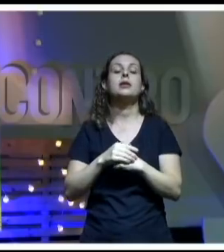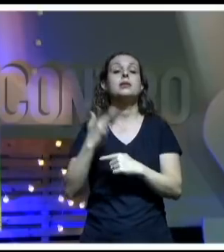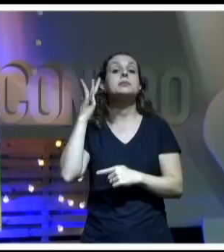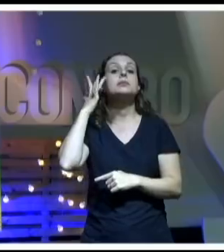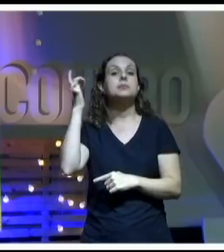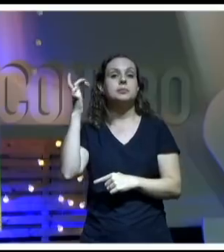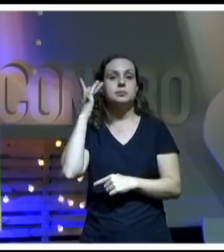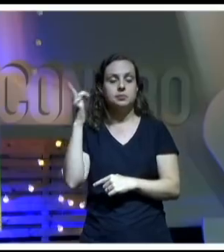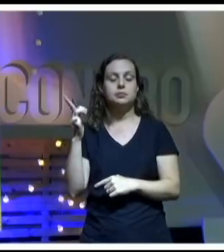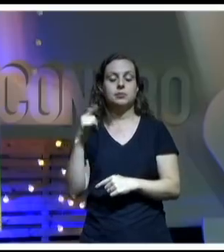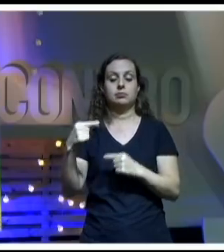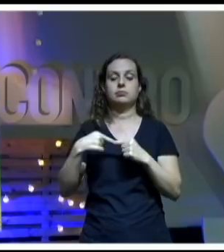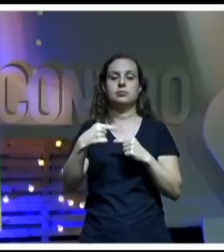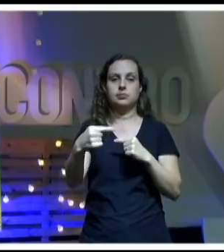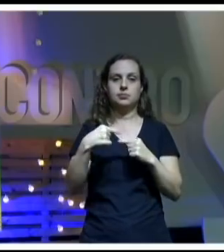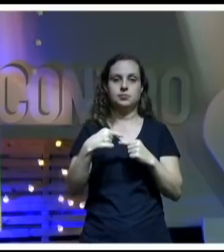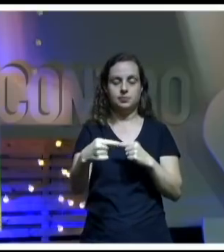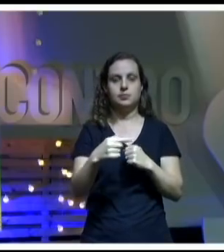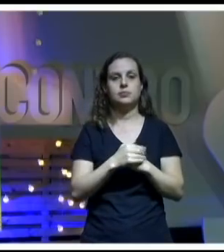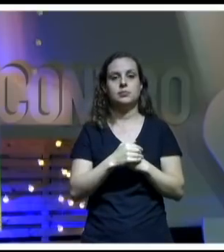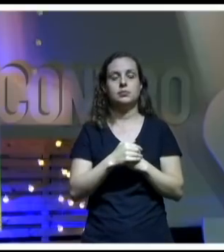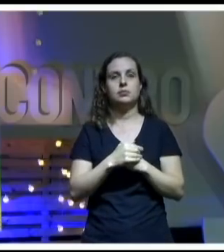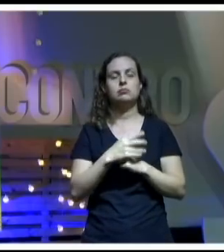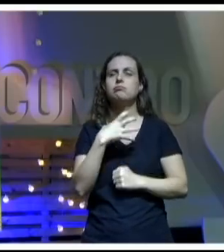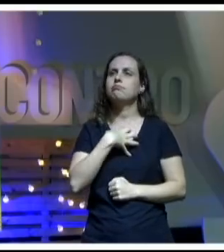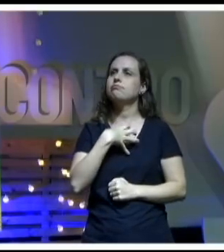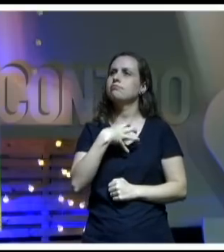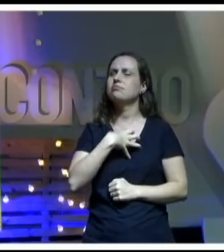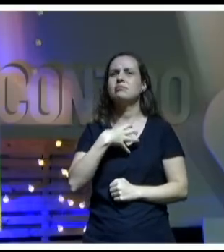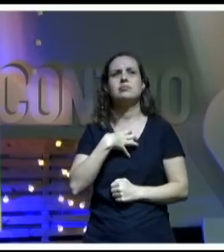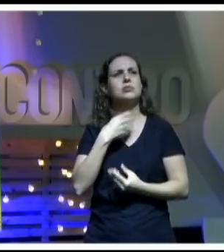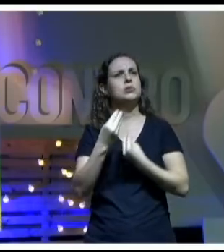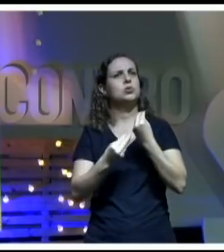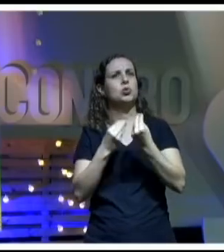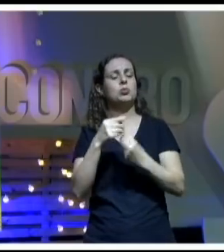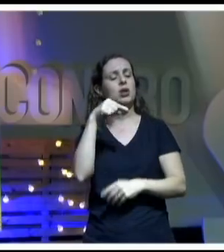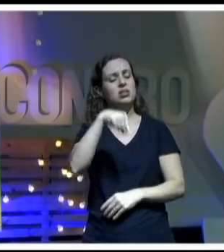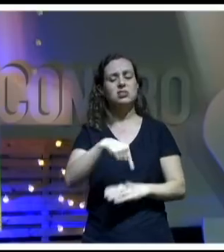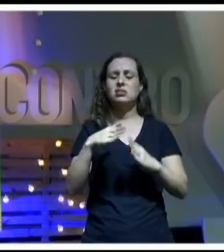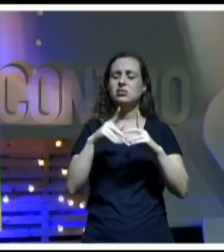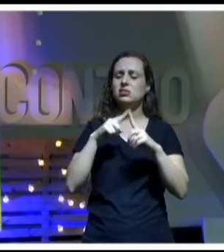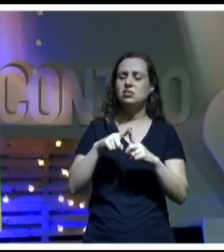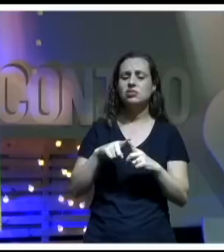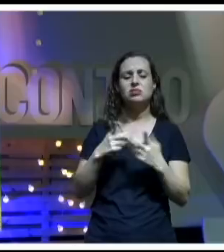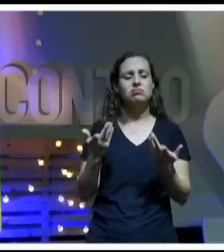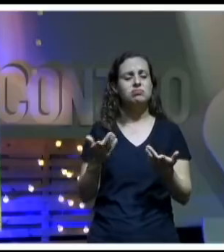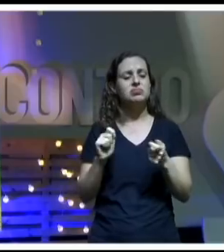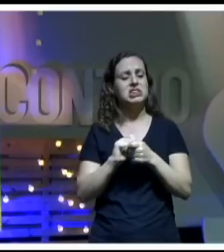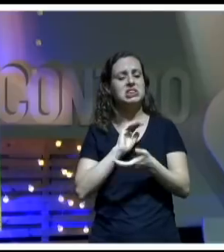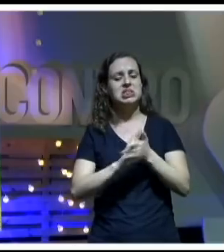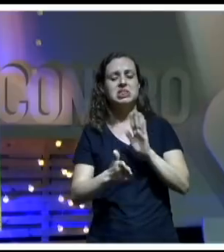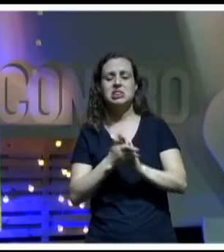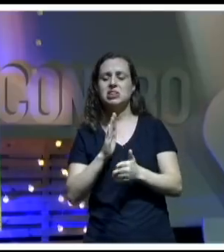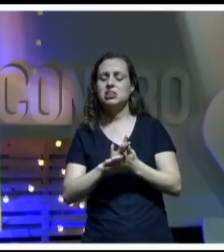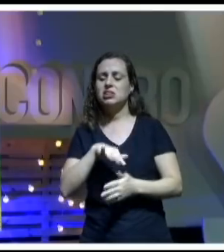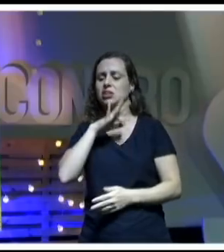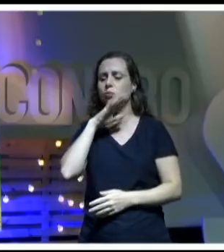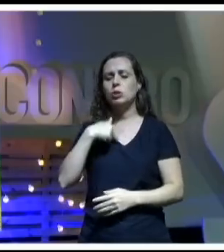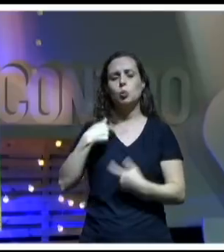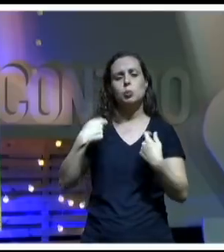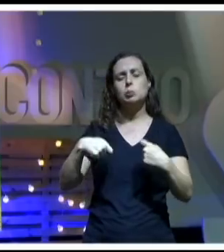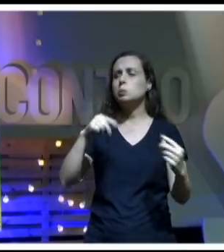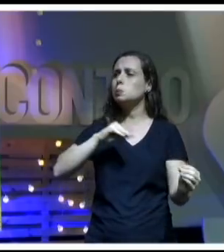próximo do final daquela semana ele sentir que os seus dons estavam desperdiçados na igreja onde estava e que precisava de um desafio